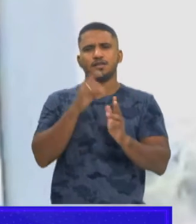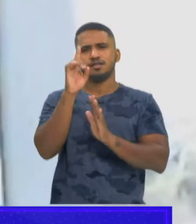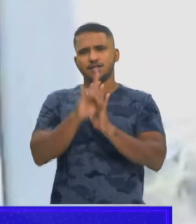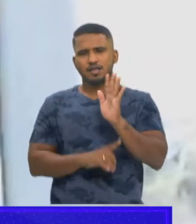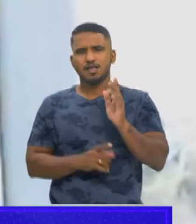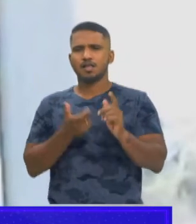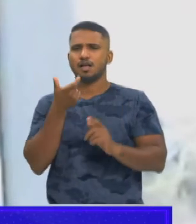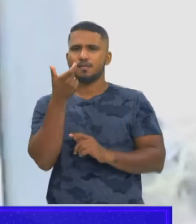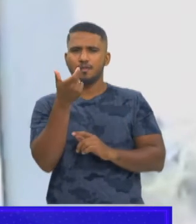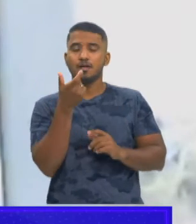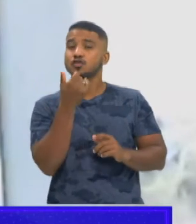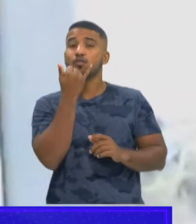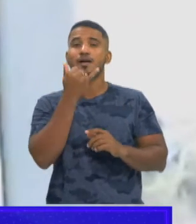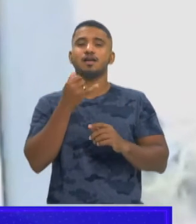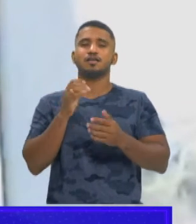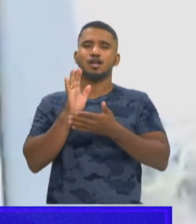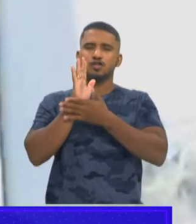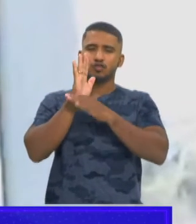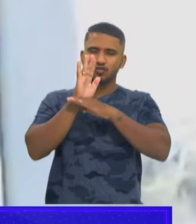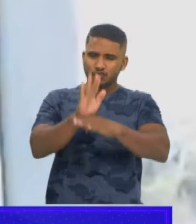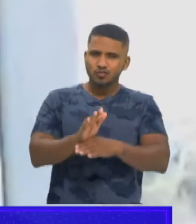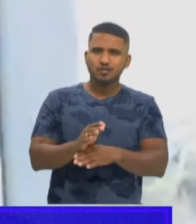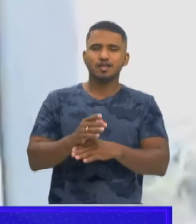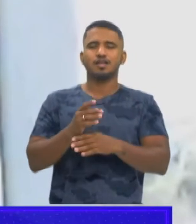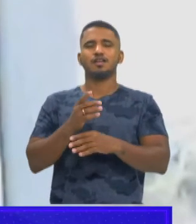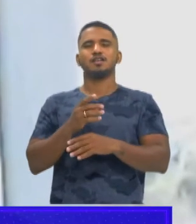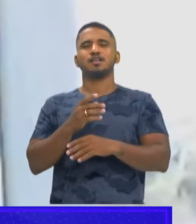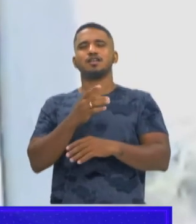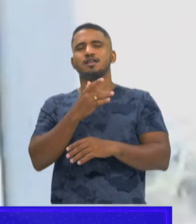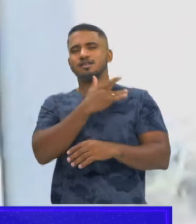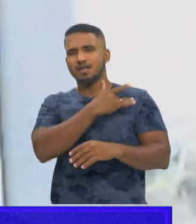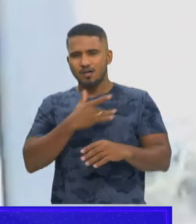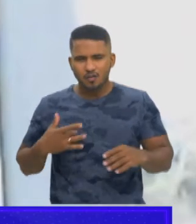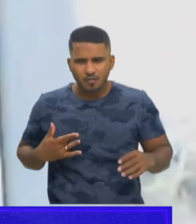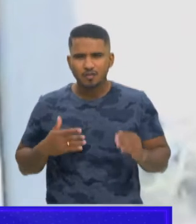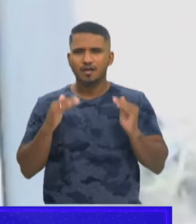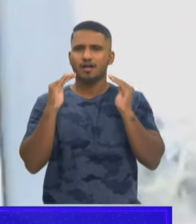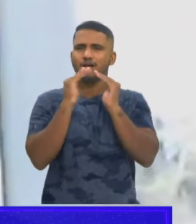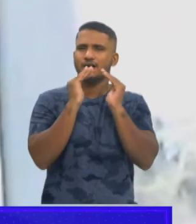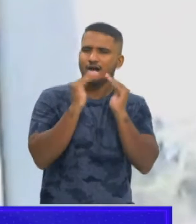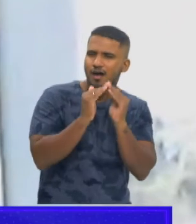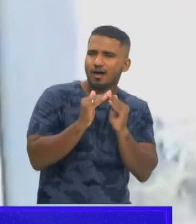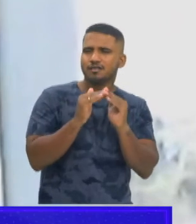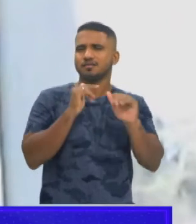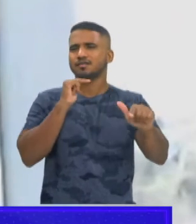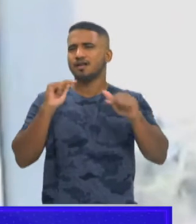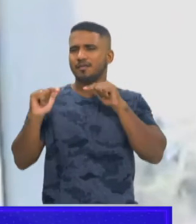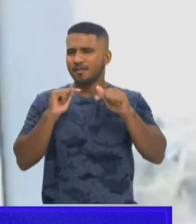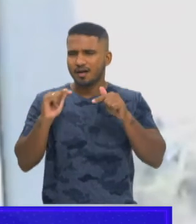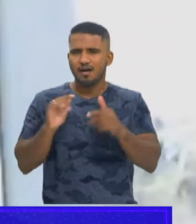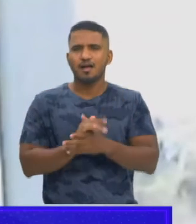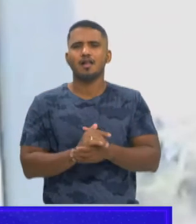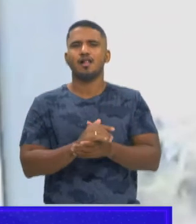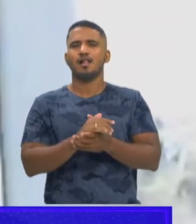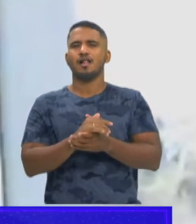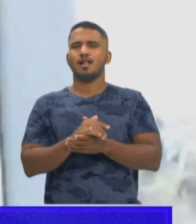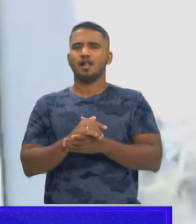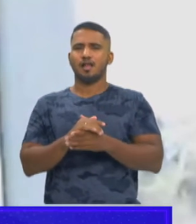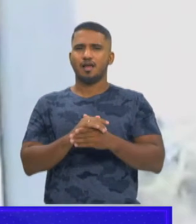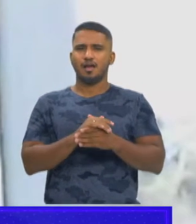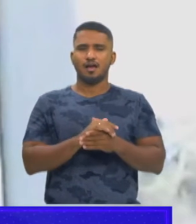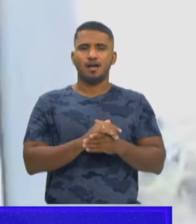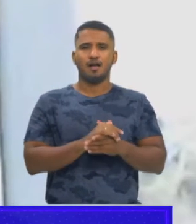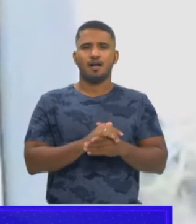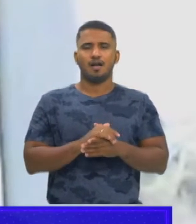trouxe os capítulos de direito à vida, direito à habilitação e reabilitação, direito à